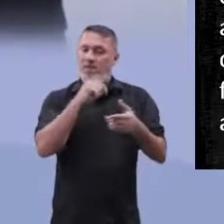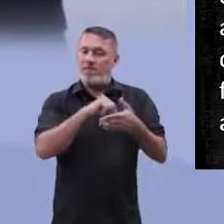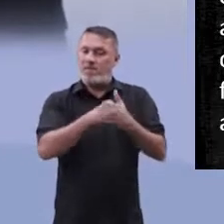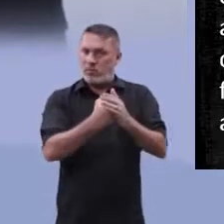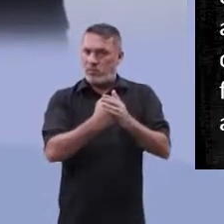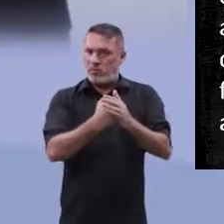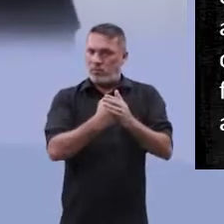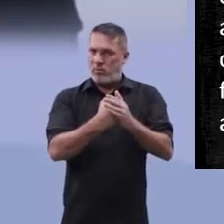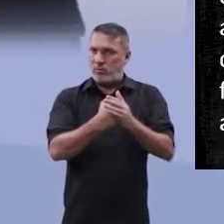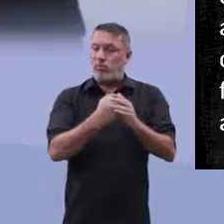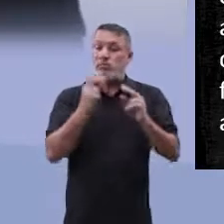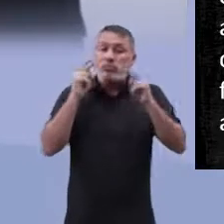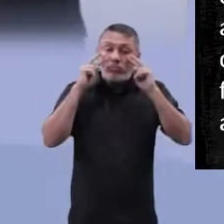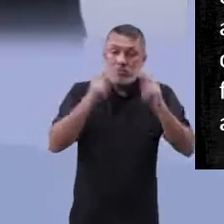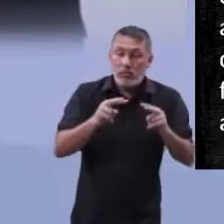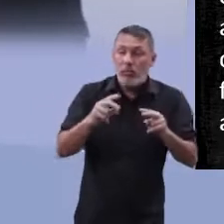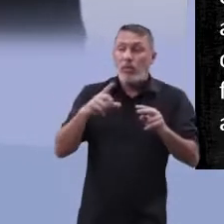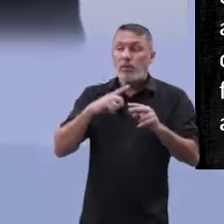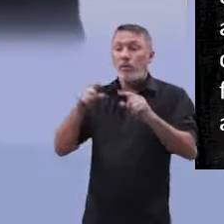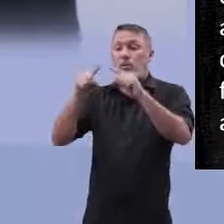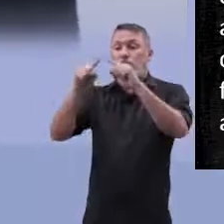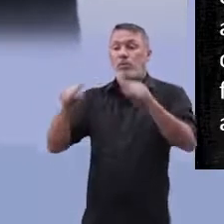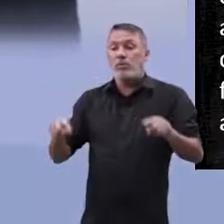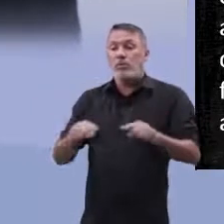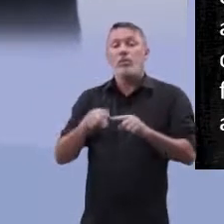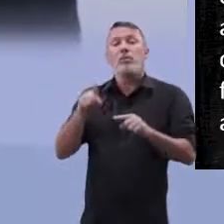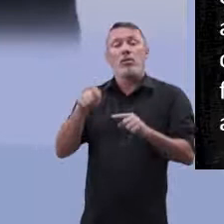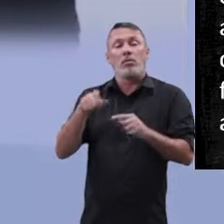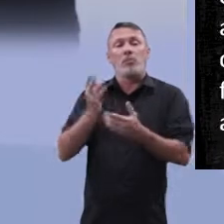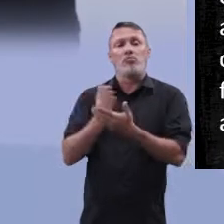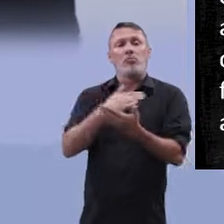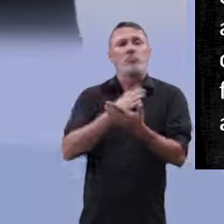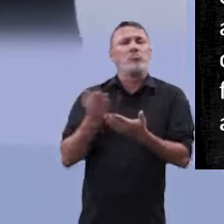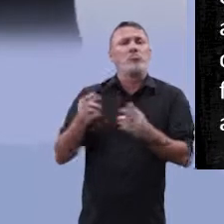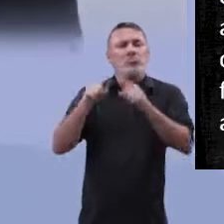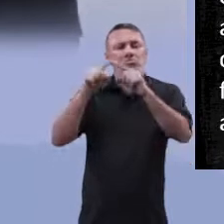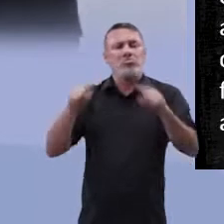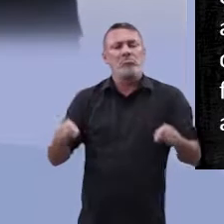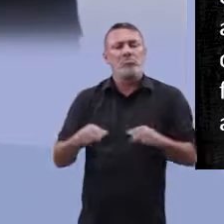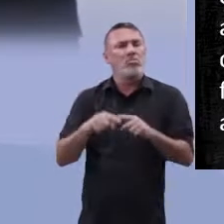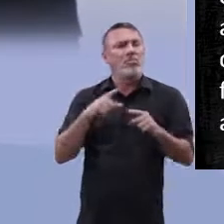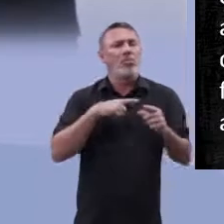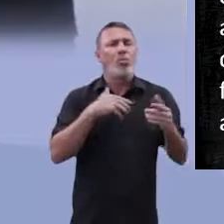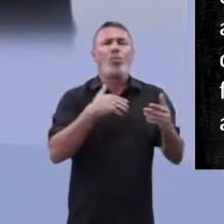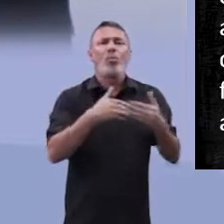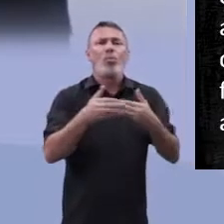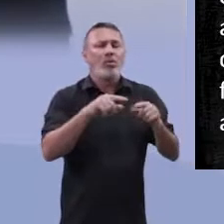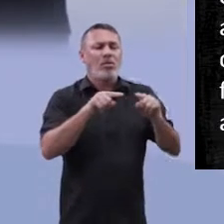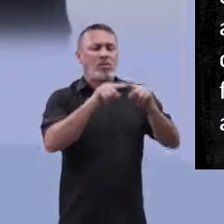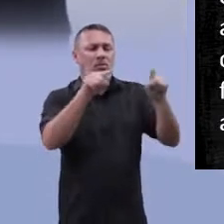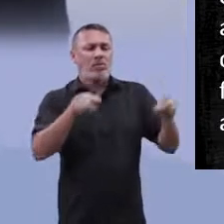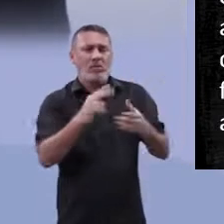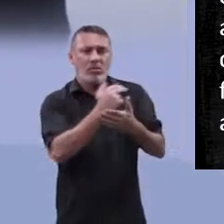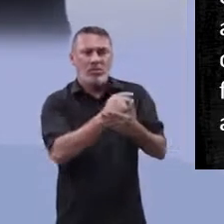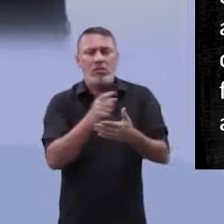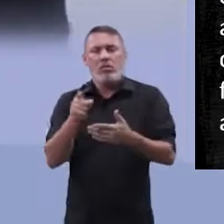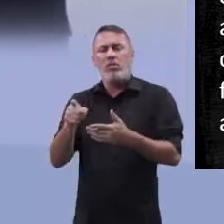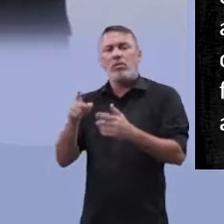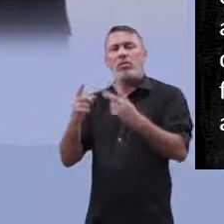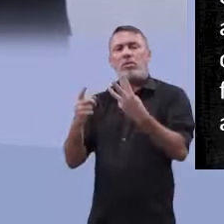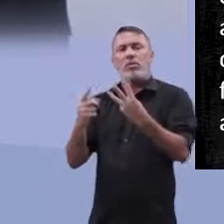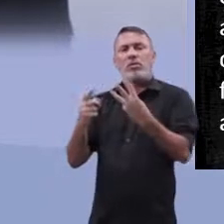polígono fechado, fechadinho, né? E o triângulo, você pode dividir qualquer